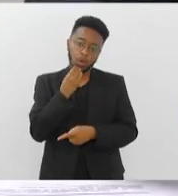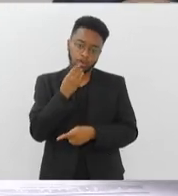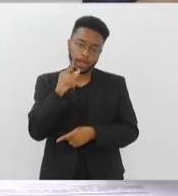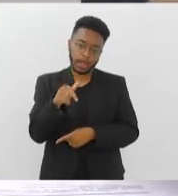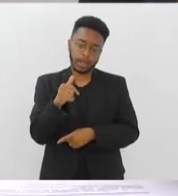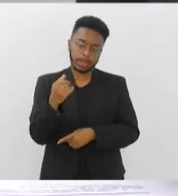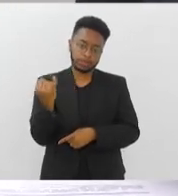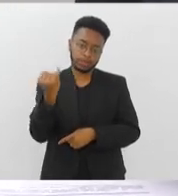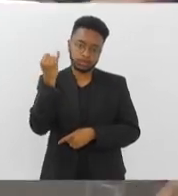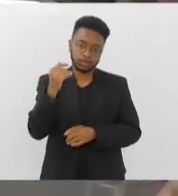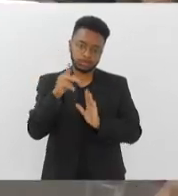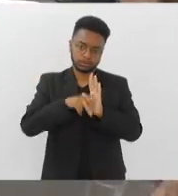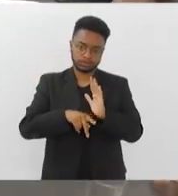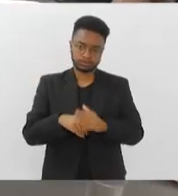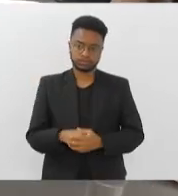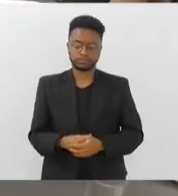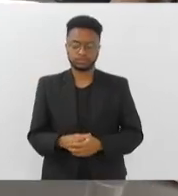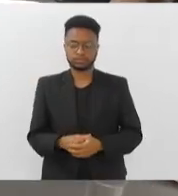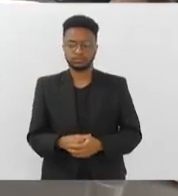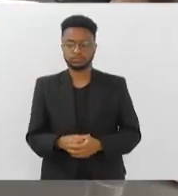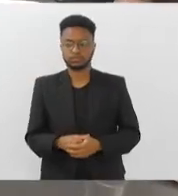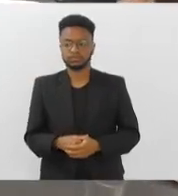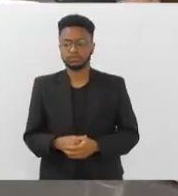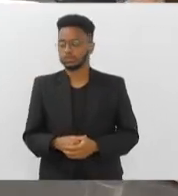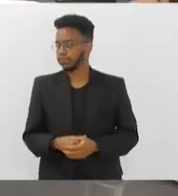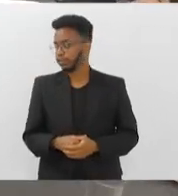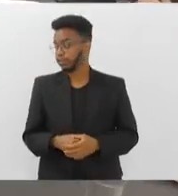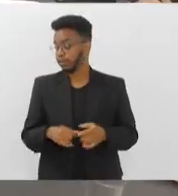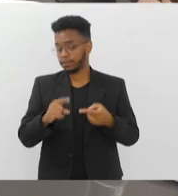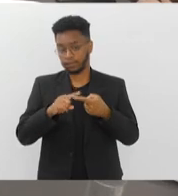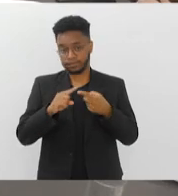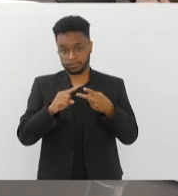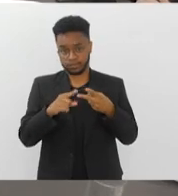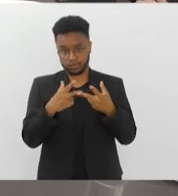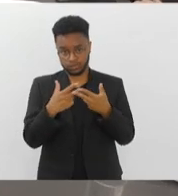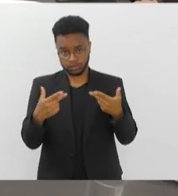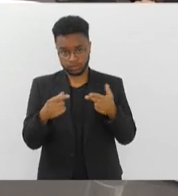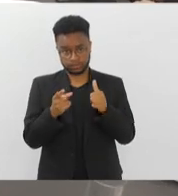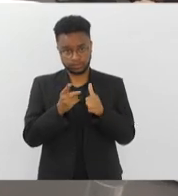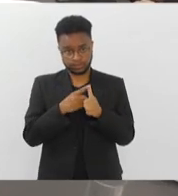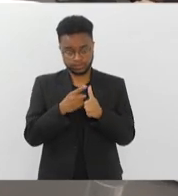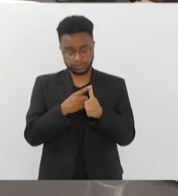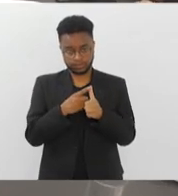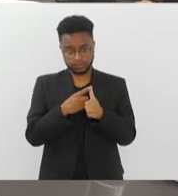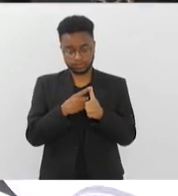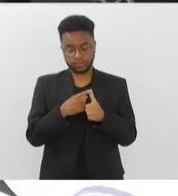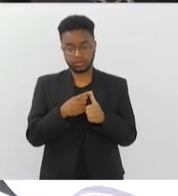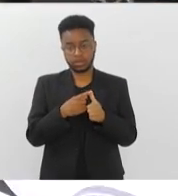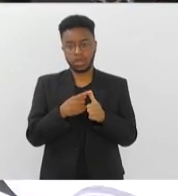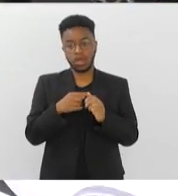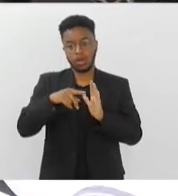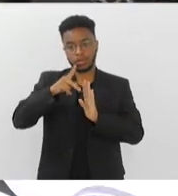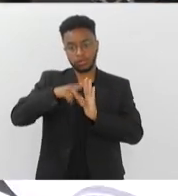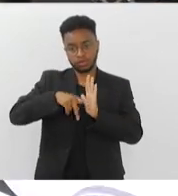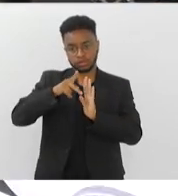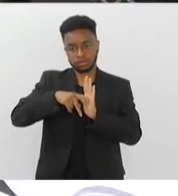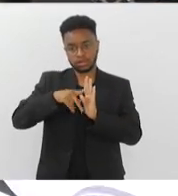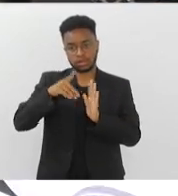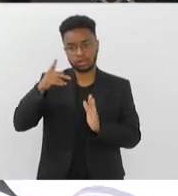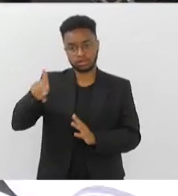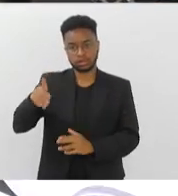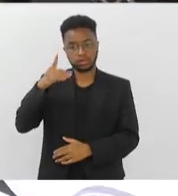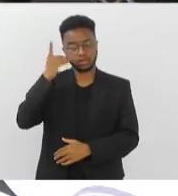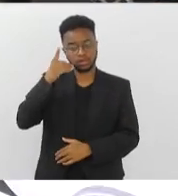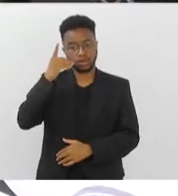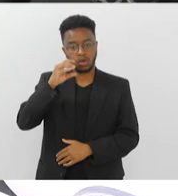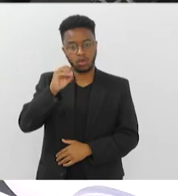projeto. Olha só, duas questões. A primeira é que o projeto do Otone de